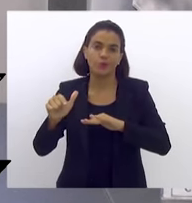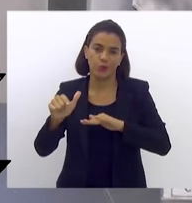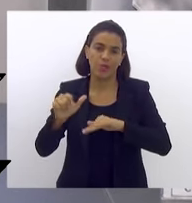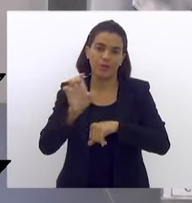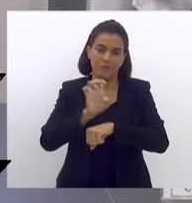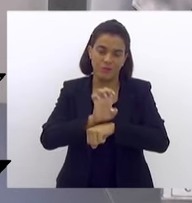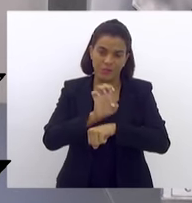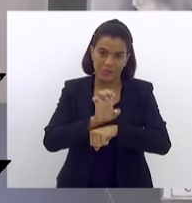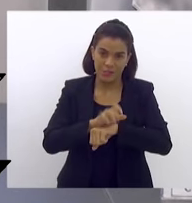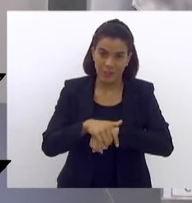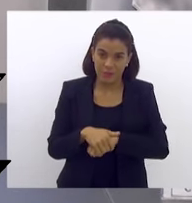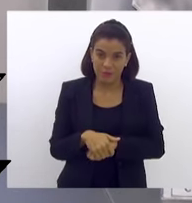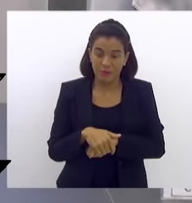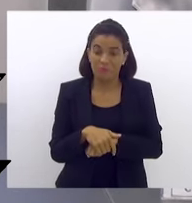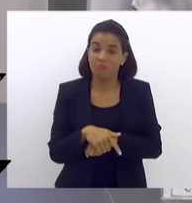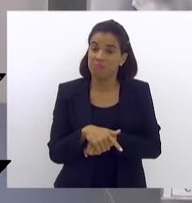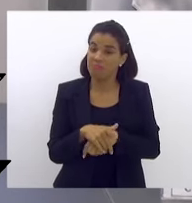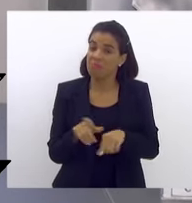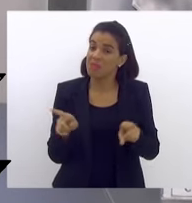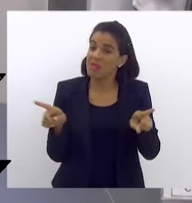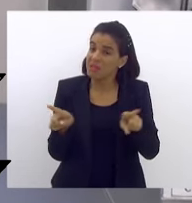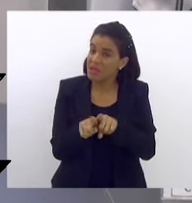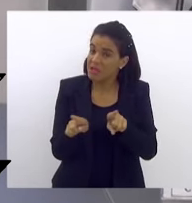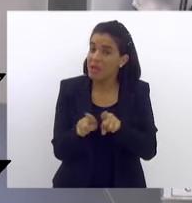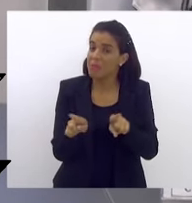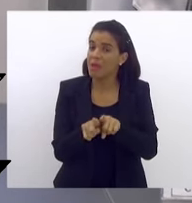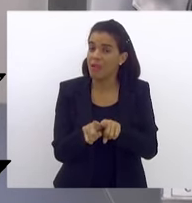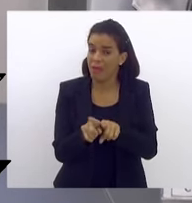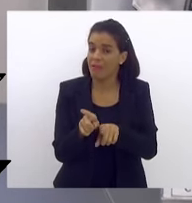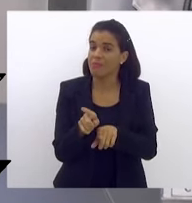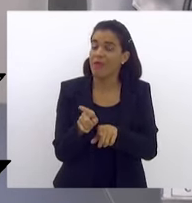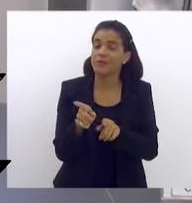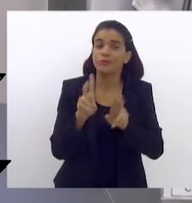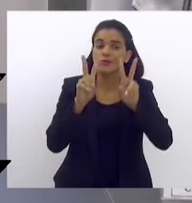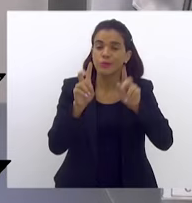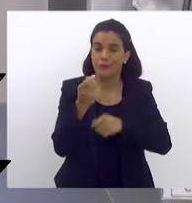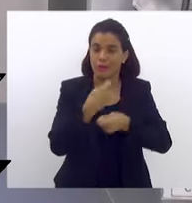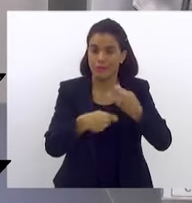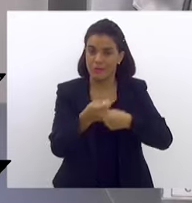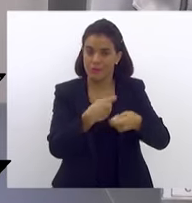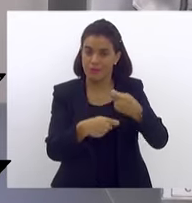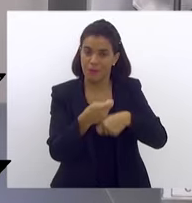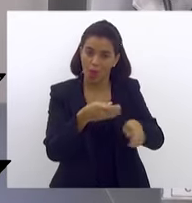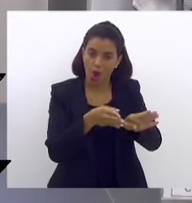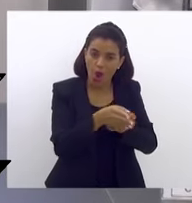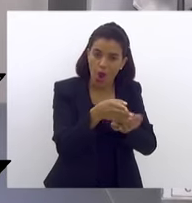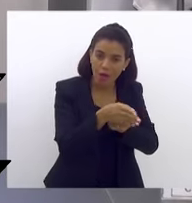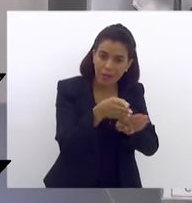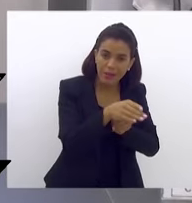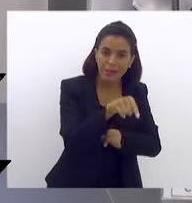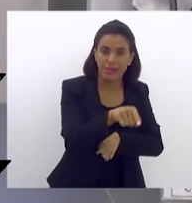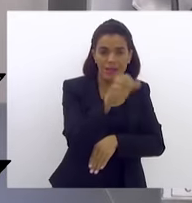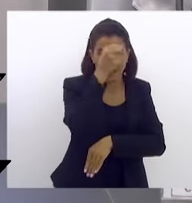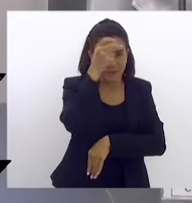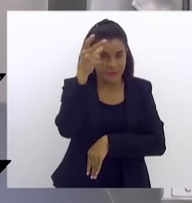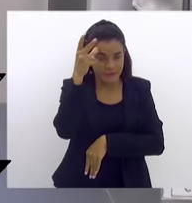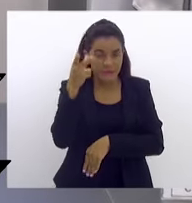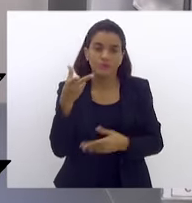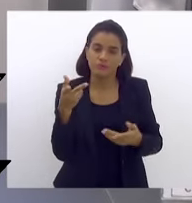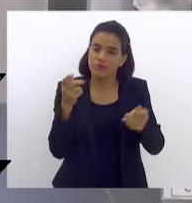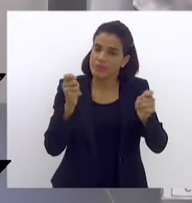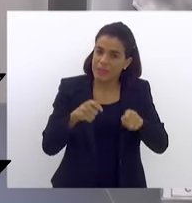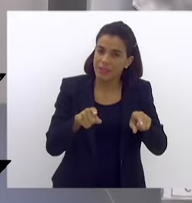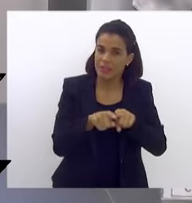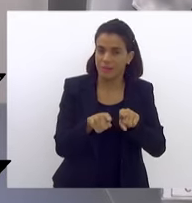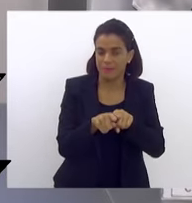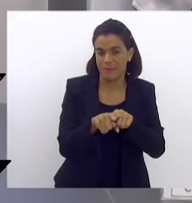tese que a gente pode fazê-lo inclusive perante as prefeituras administrações municipais dando uma linha uma diretriz um Norte então é